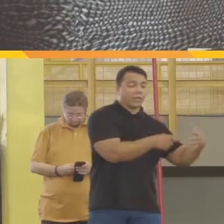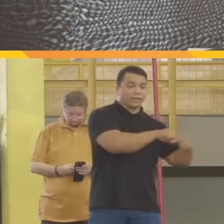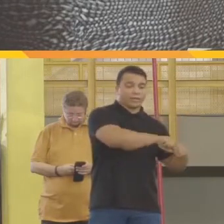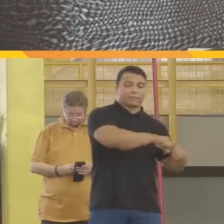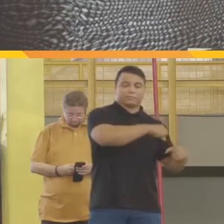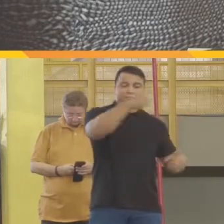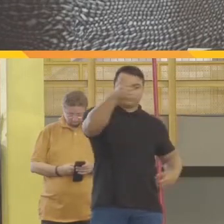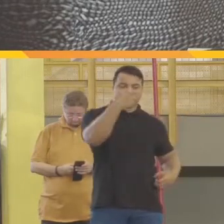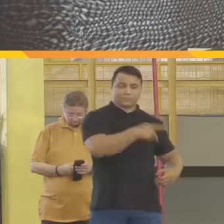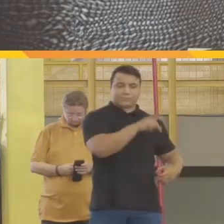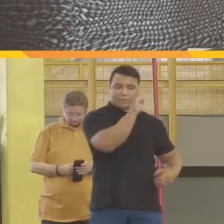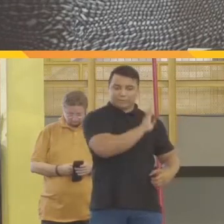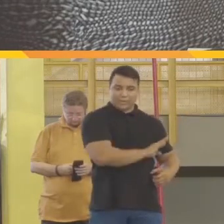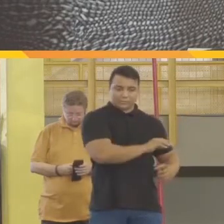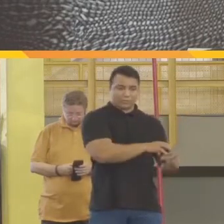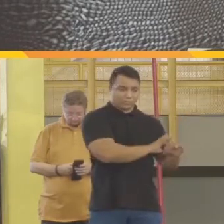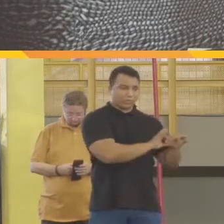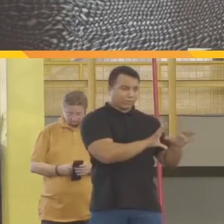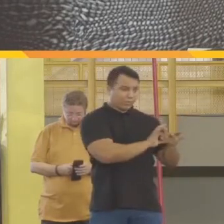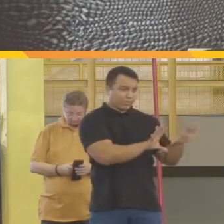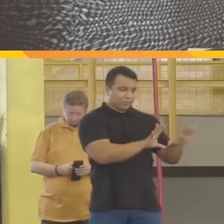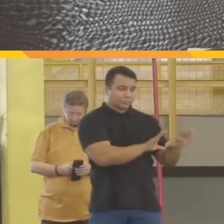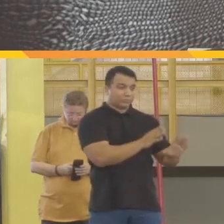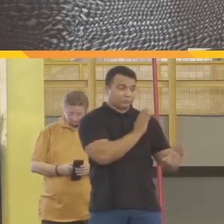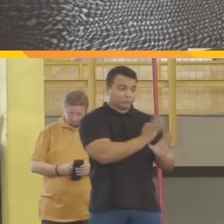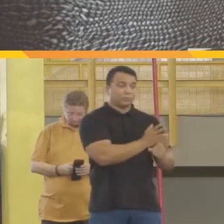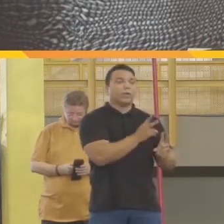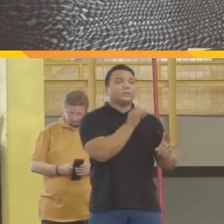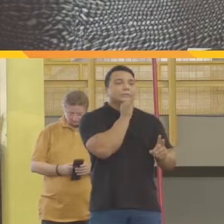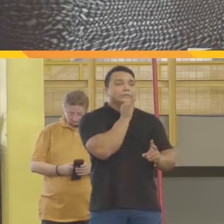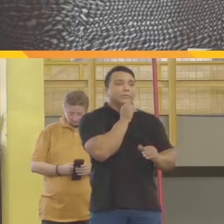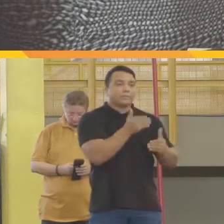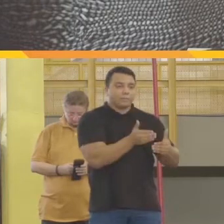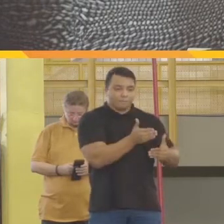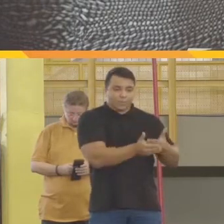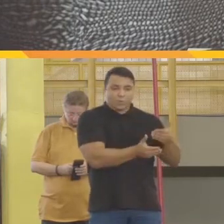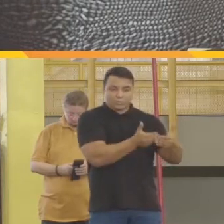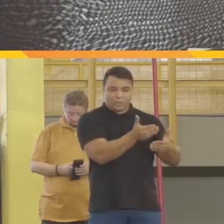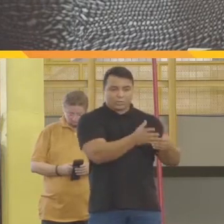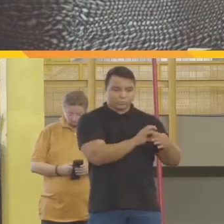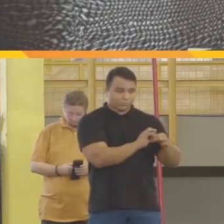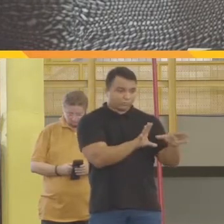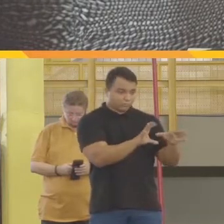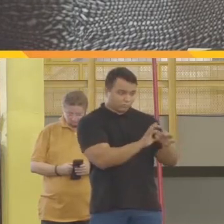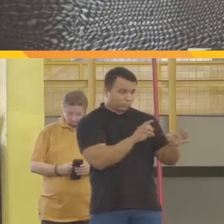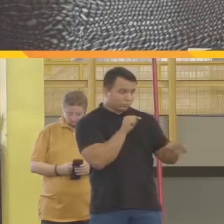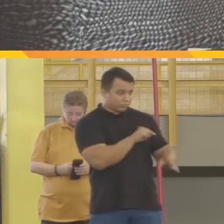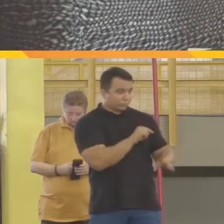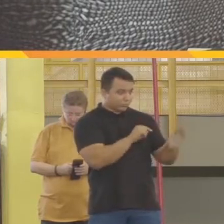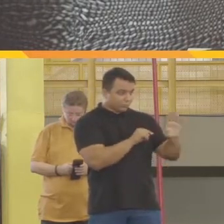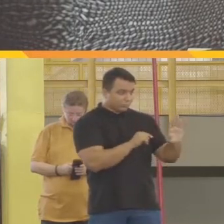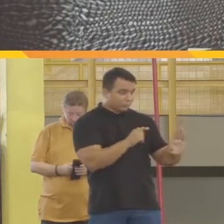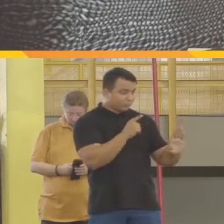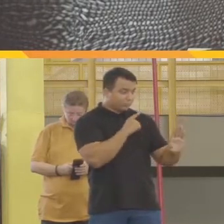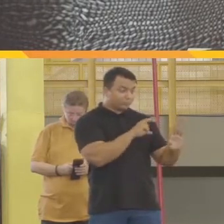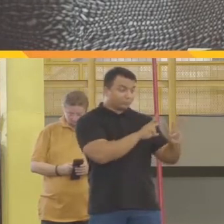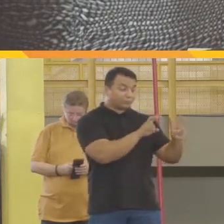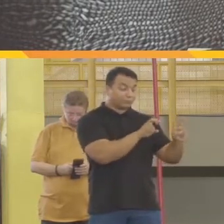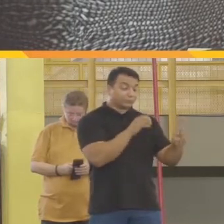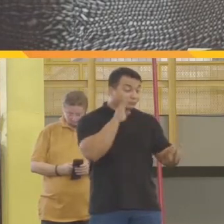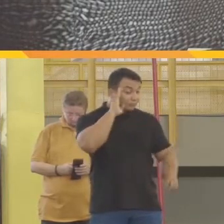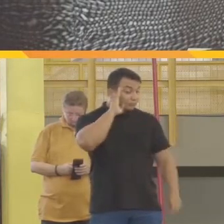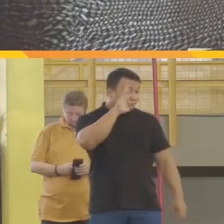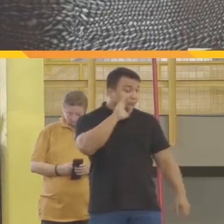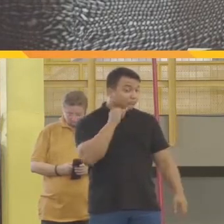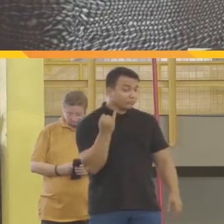independência do Brasil, porque quando nós falamos a respeito do processo de independência, uma das questões centrais que